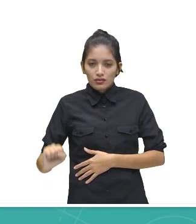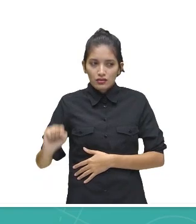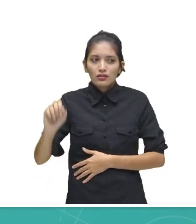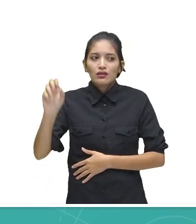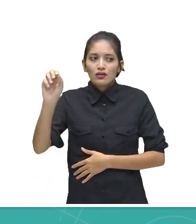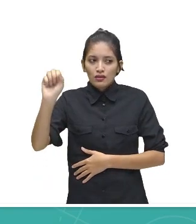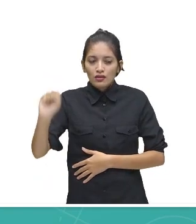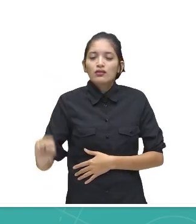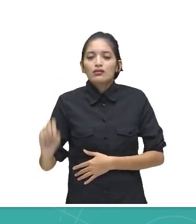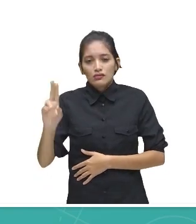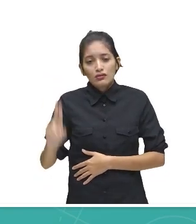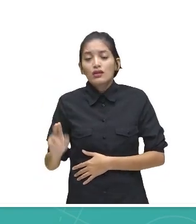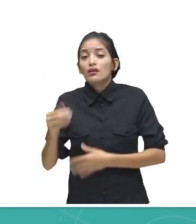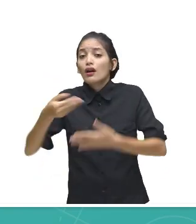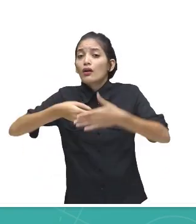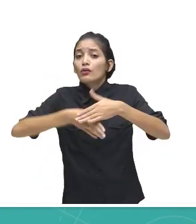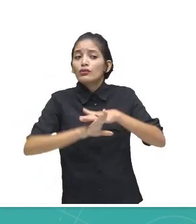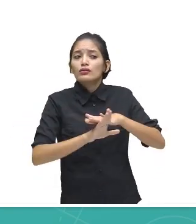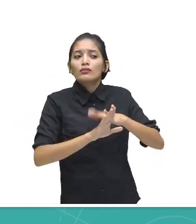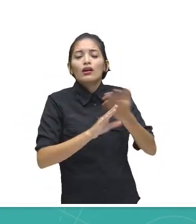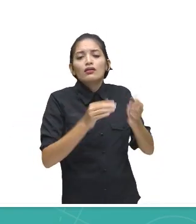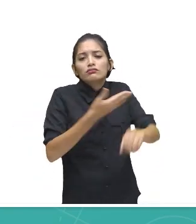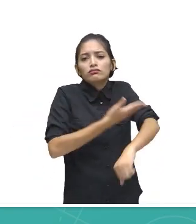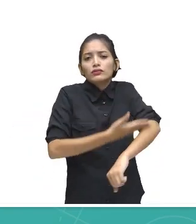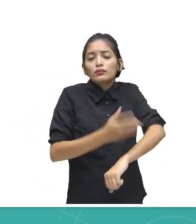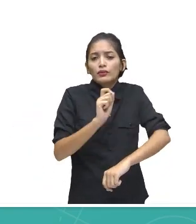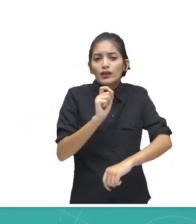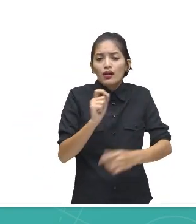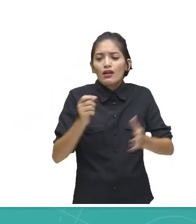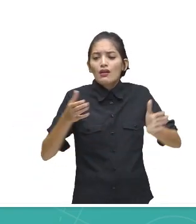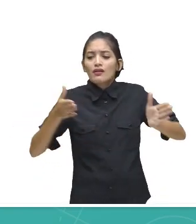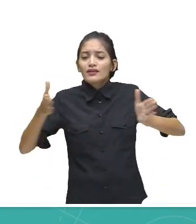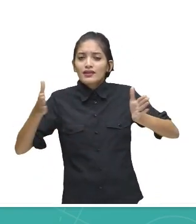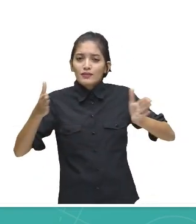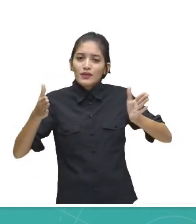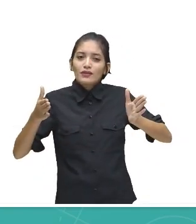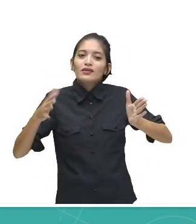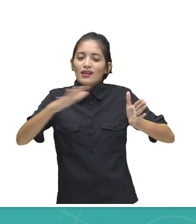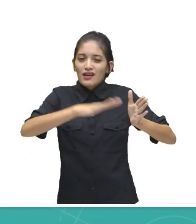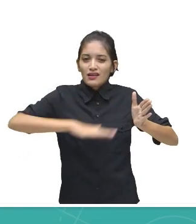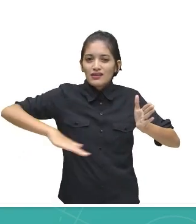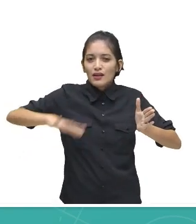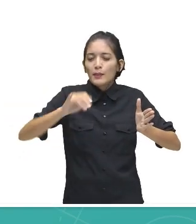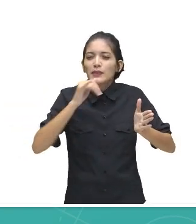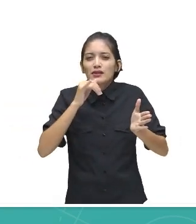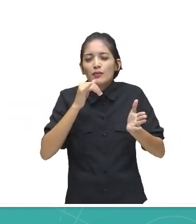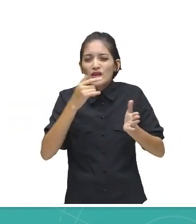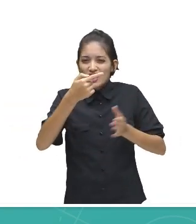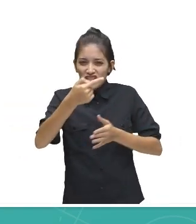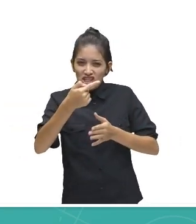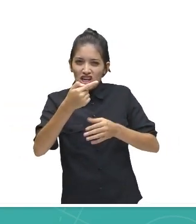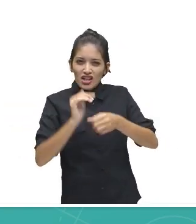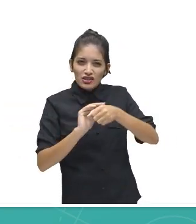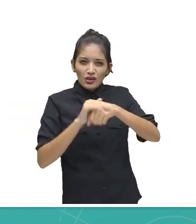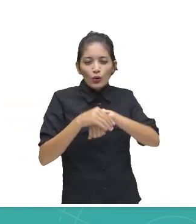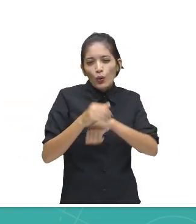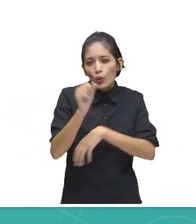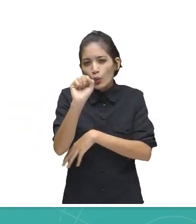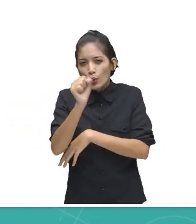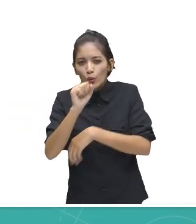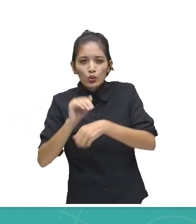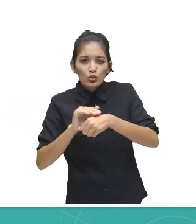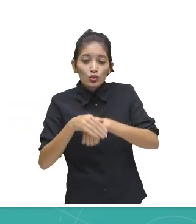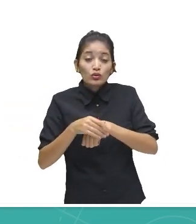estão acostumadas durante o inverno, naquelas áreas lá para eles, das 7 da noite, 8 da noite,